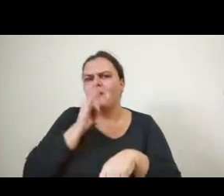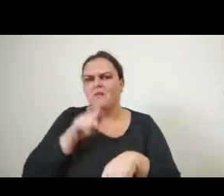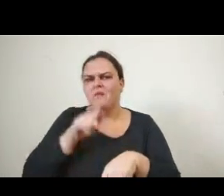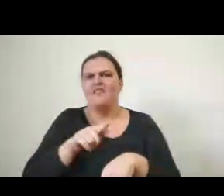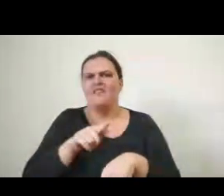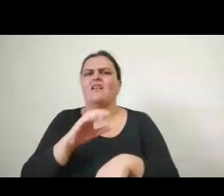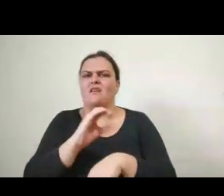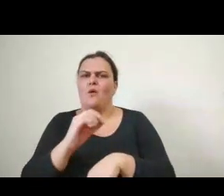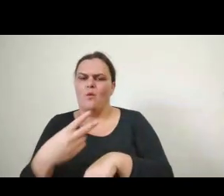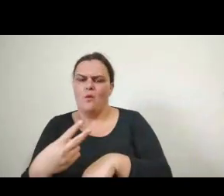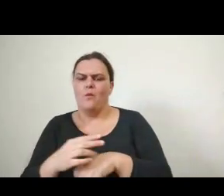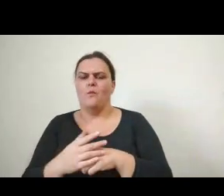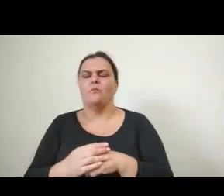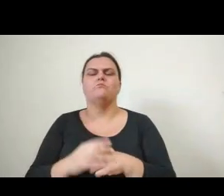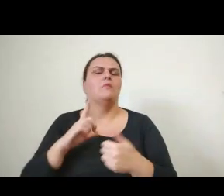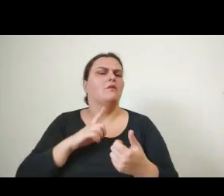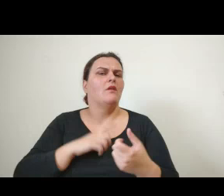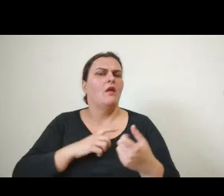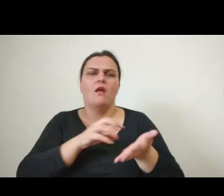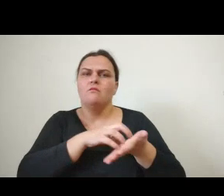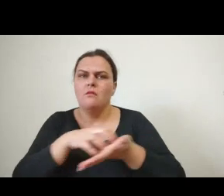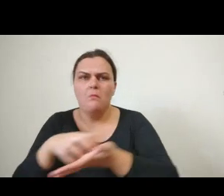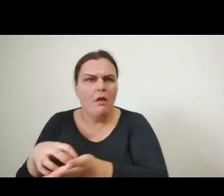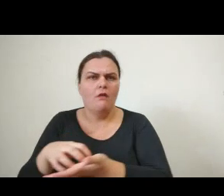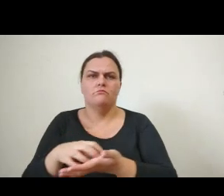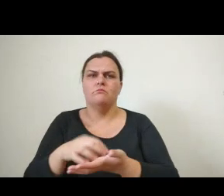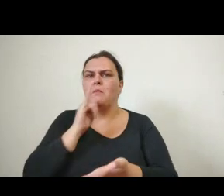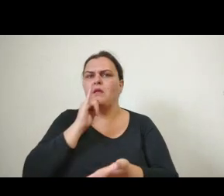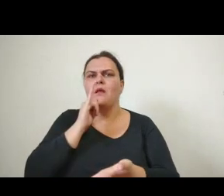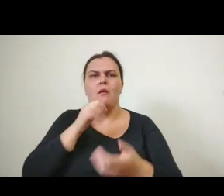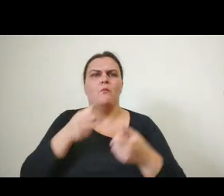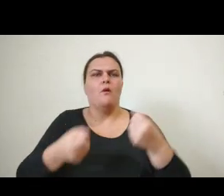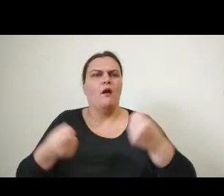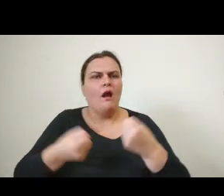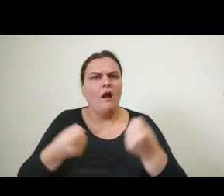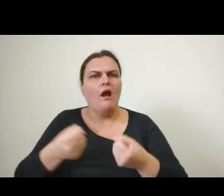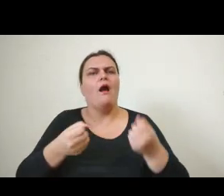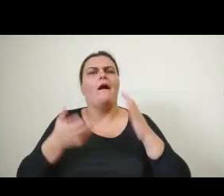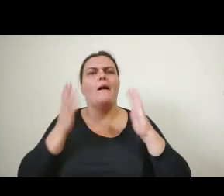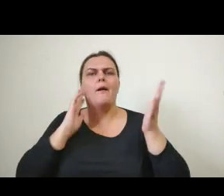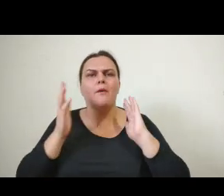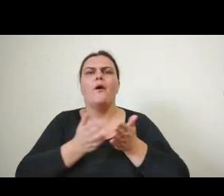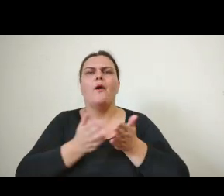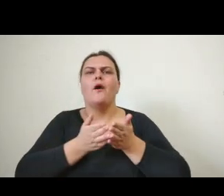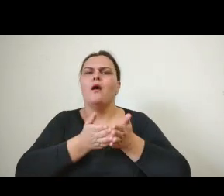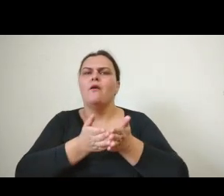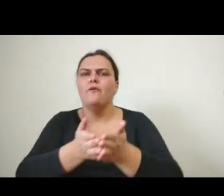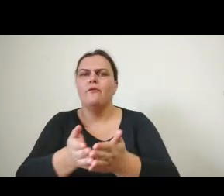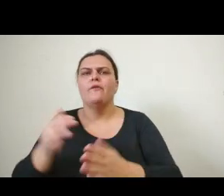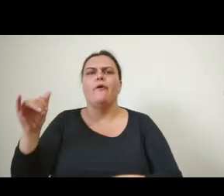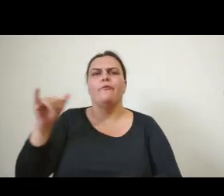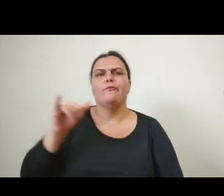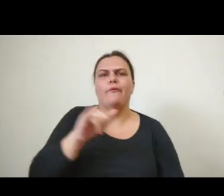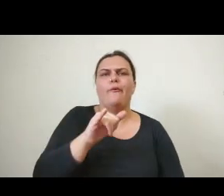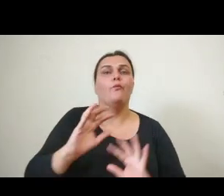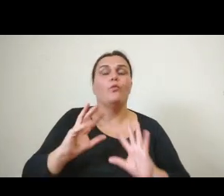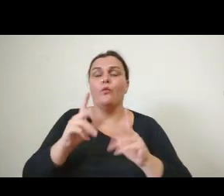carros, caminhões, navios e outros meios de transporte, né, que utilizam combustíveis